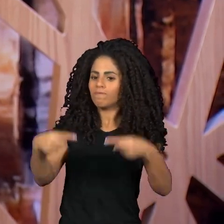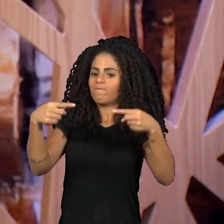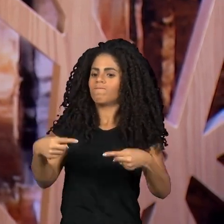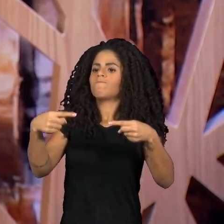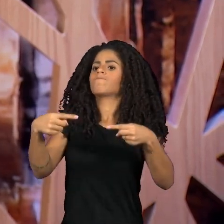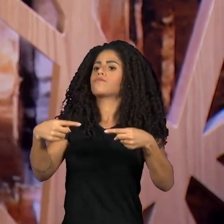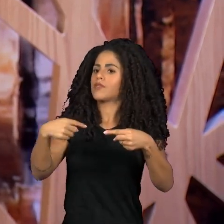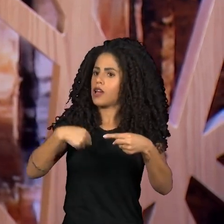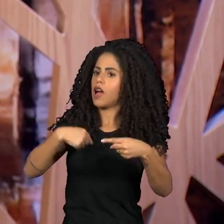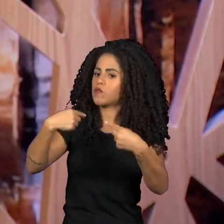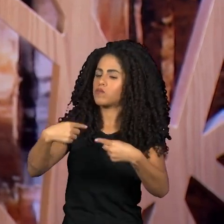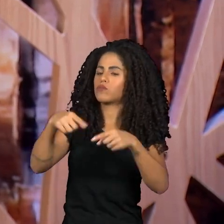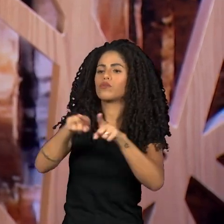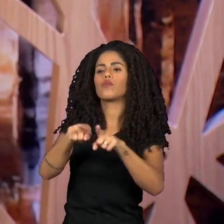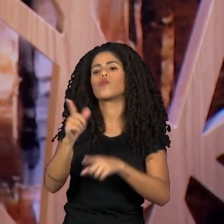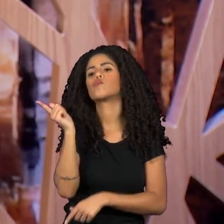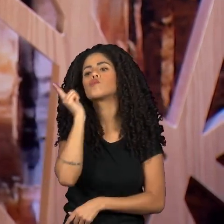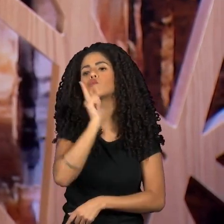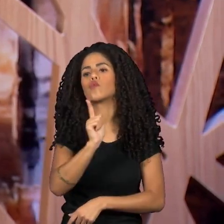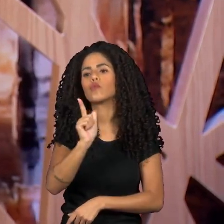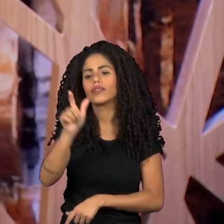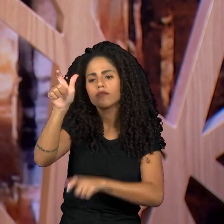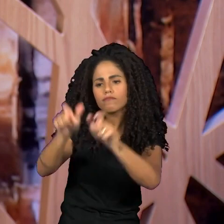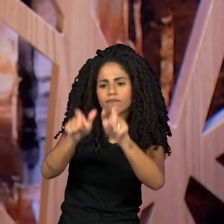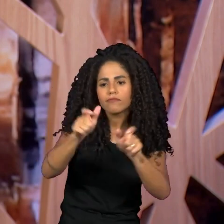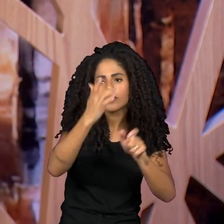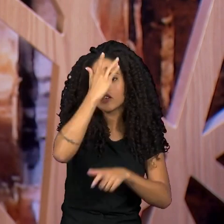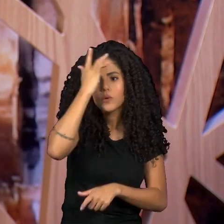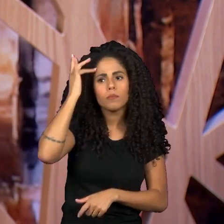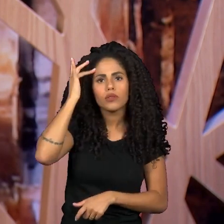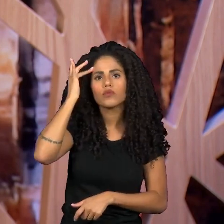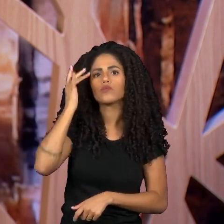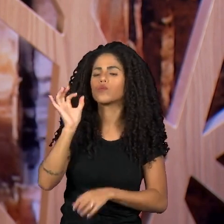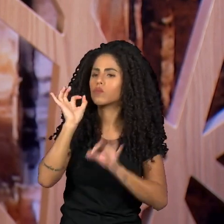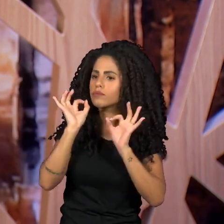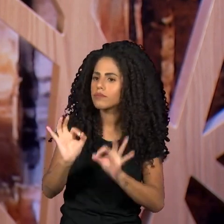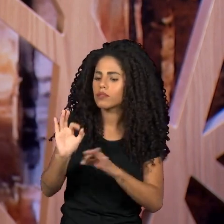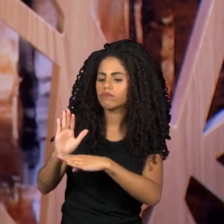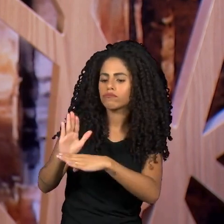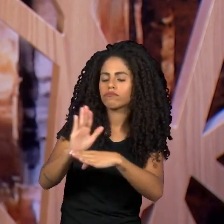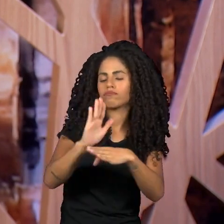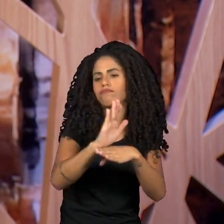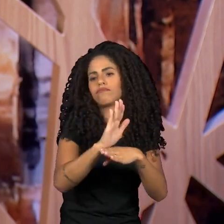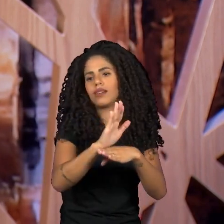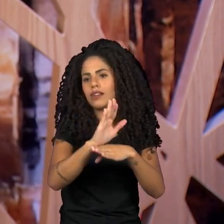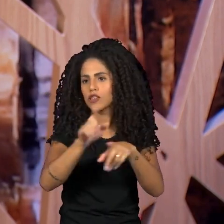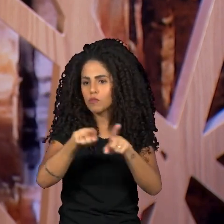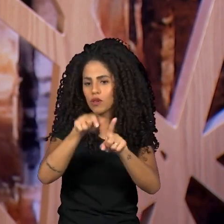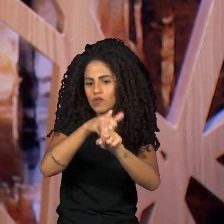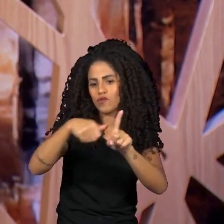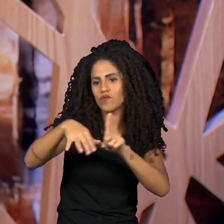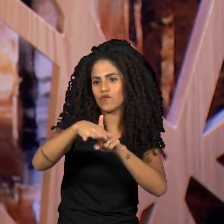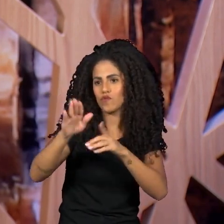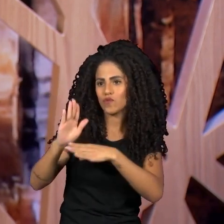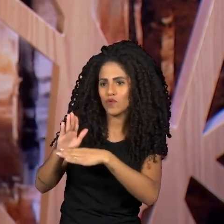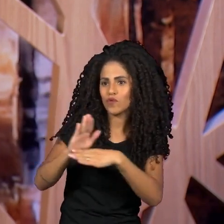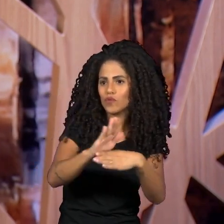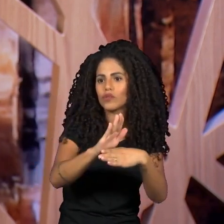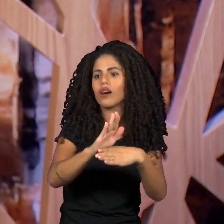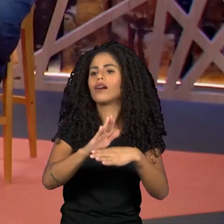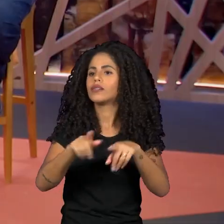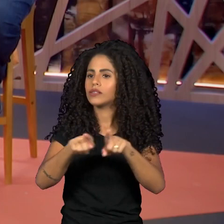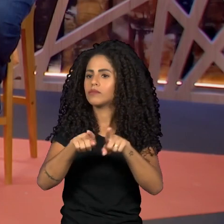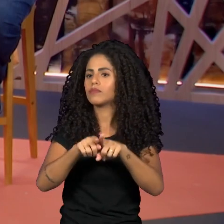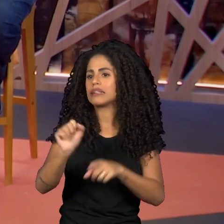essa estrutura ela é pensada em personagens e não em coletividades, né? Então ela quebra esse